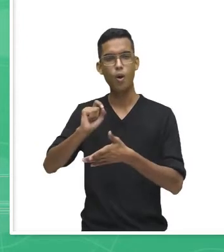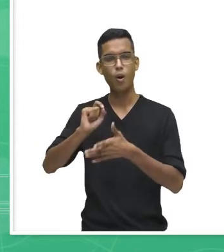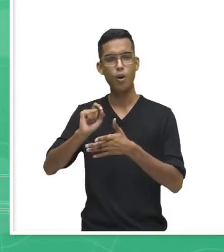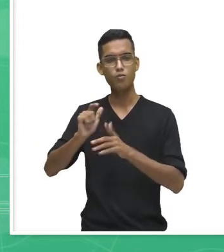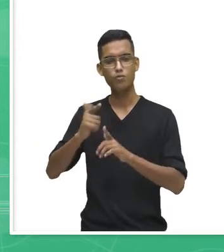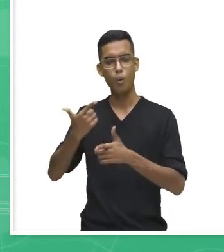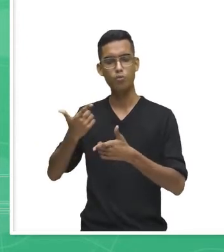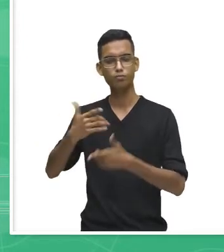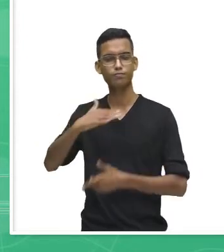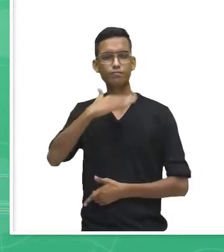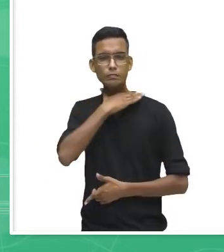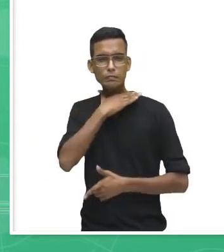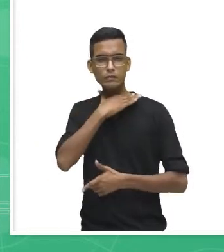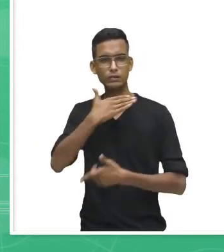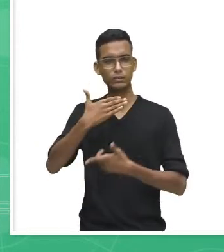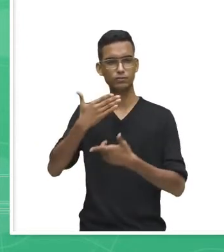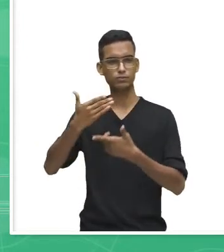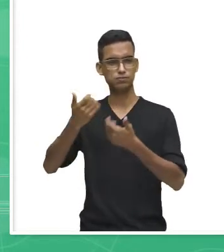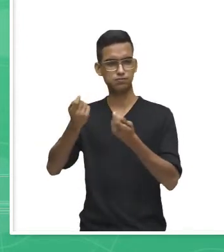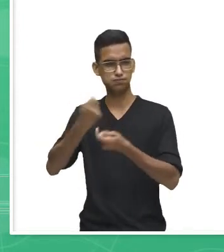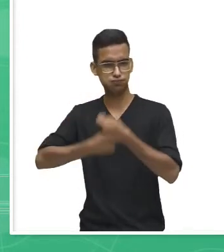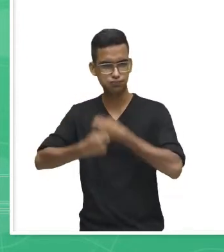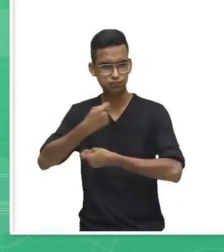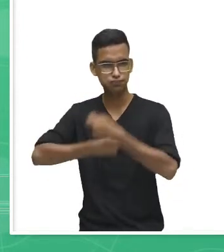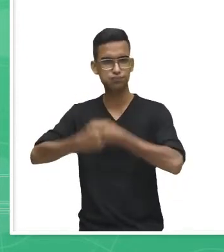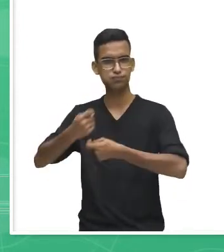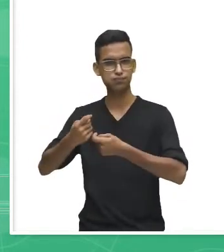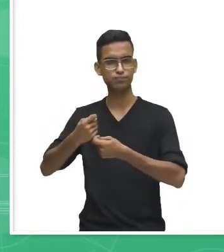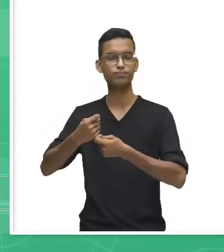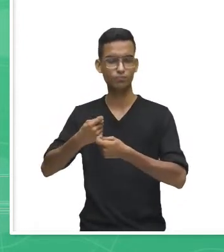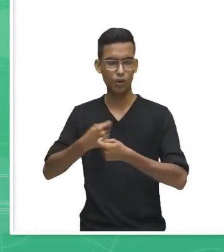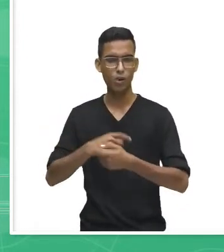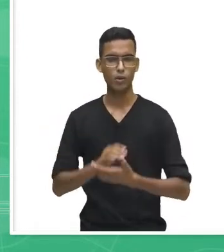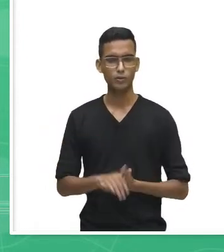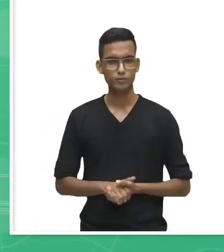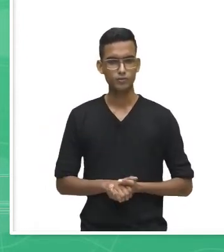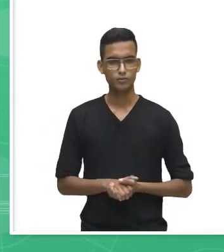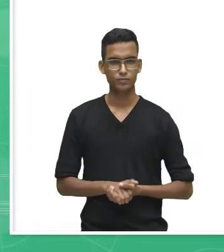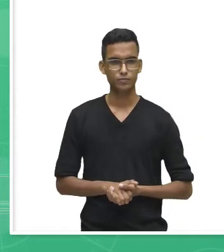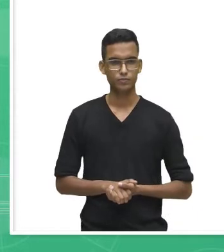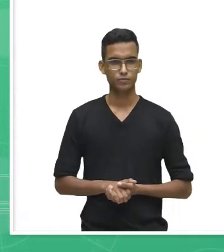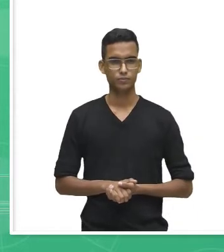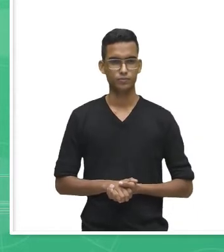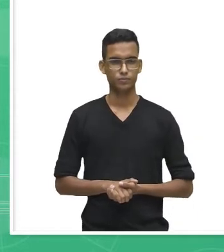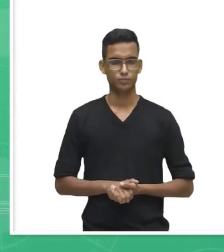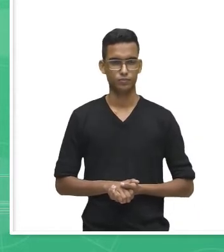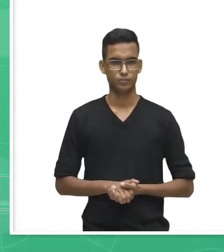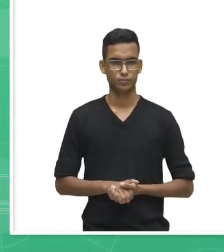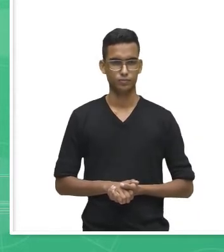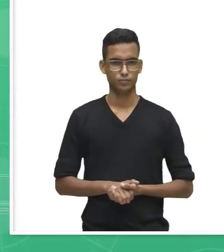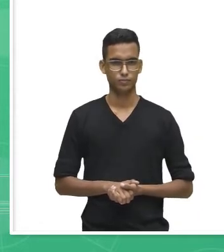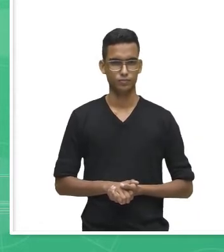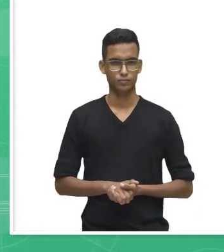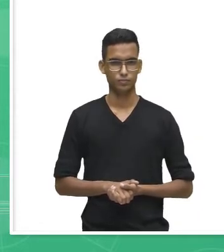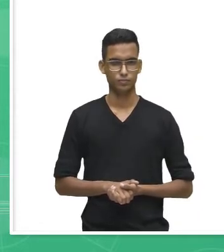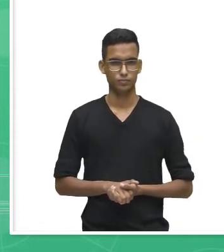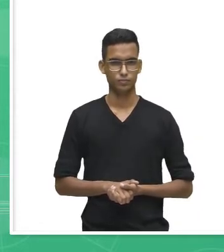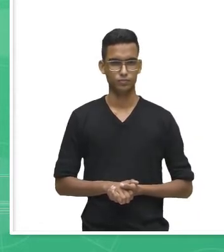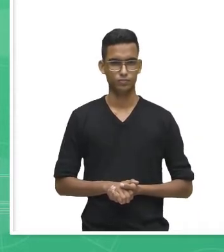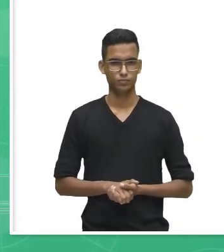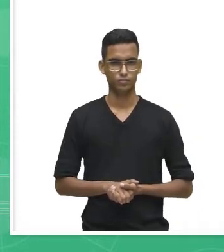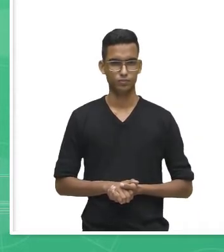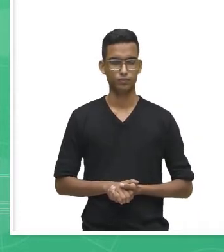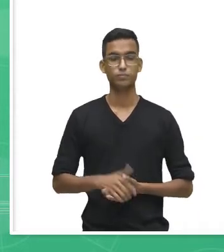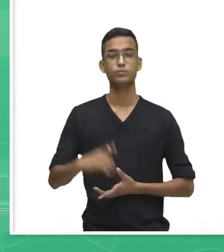que, climaticamente falando, né, a gente vai ter aí uma queda na